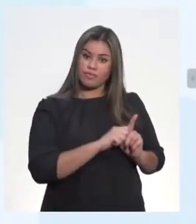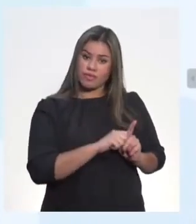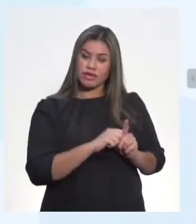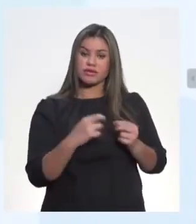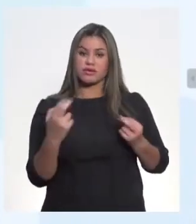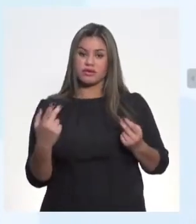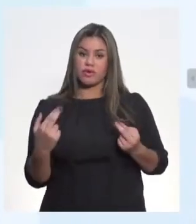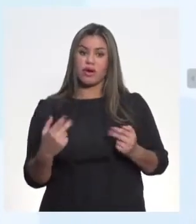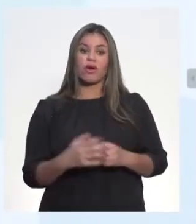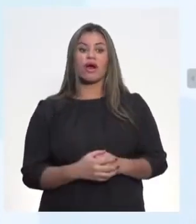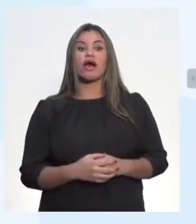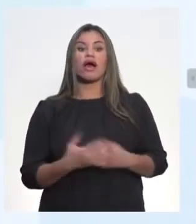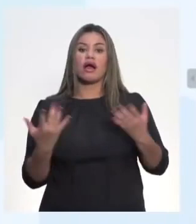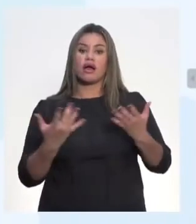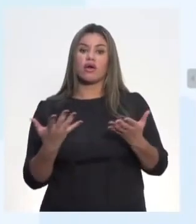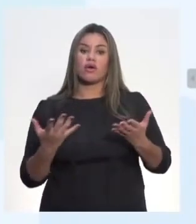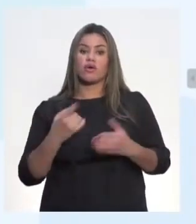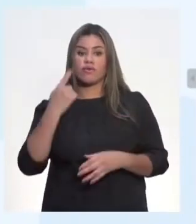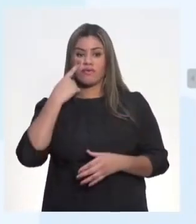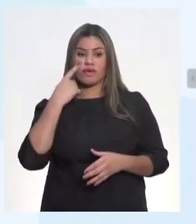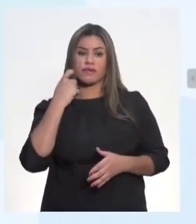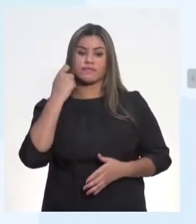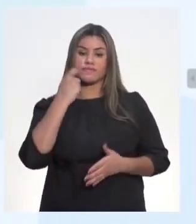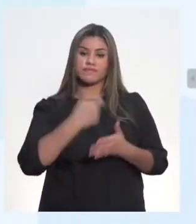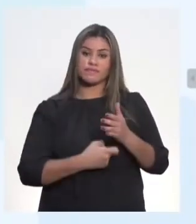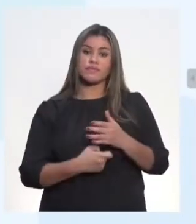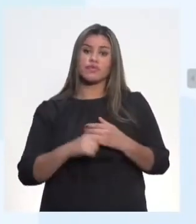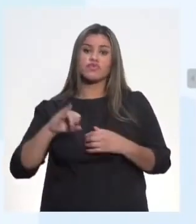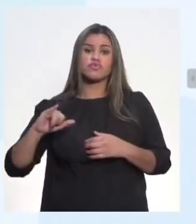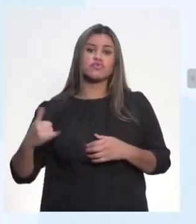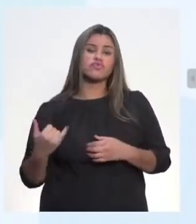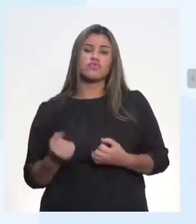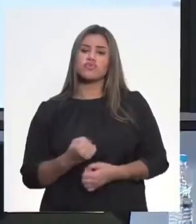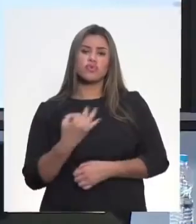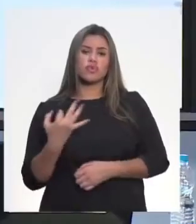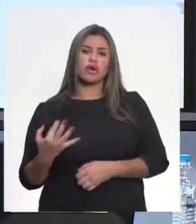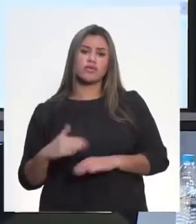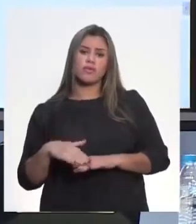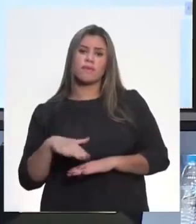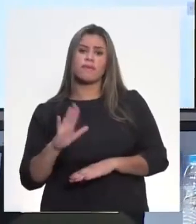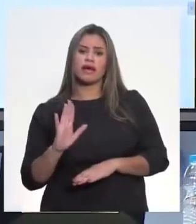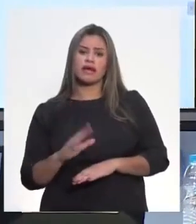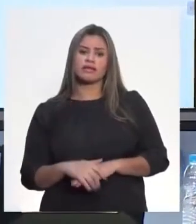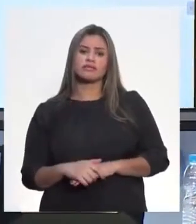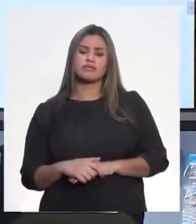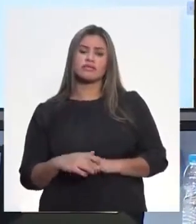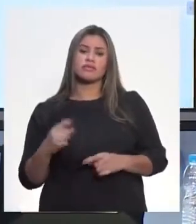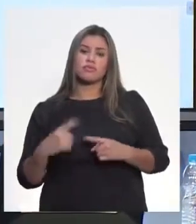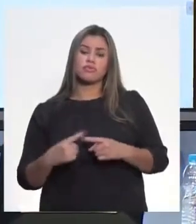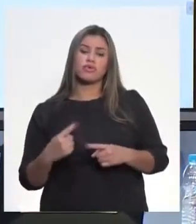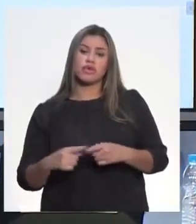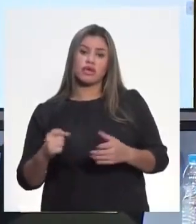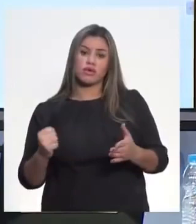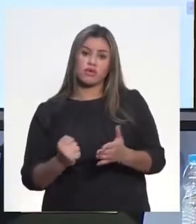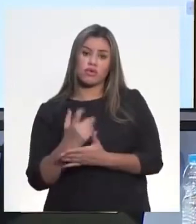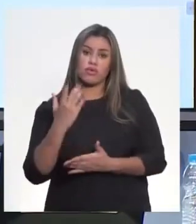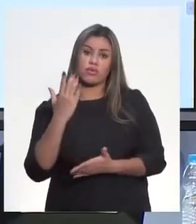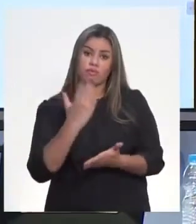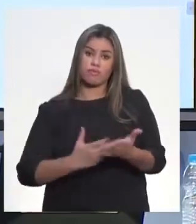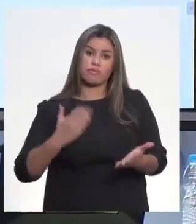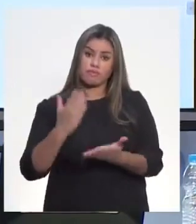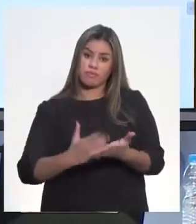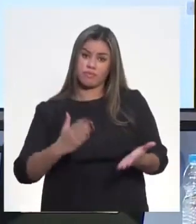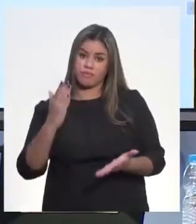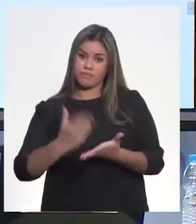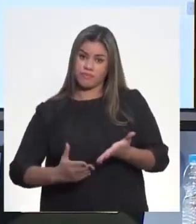Os juros. Quanto que eu vou pagar a mais porque eu farei uma compra parcelada. O